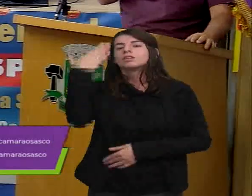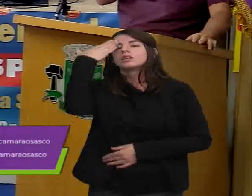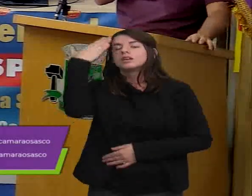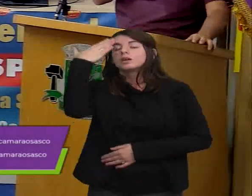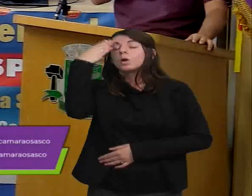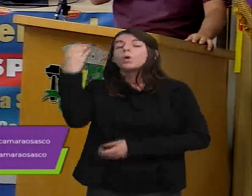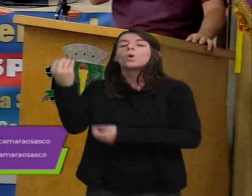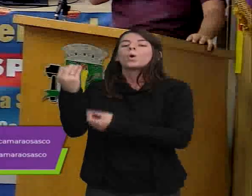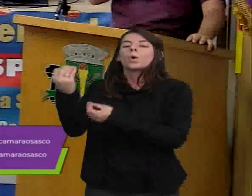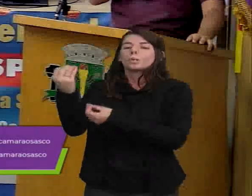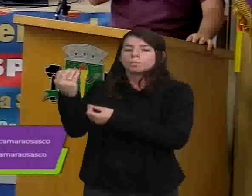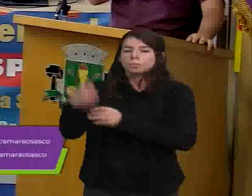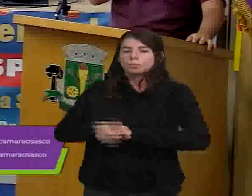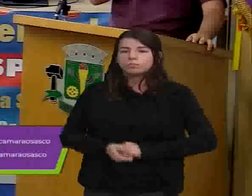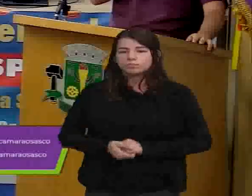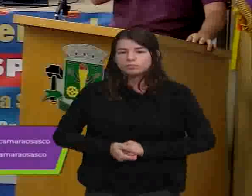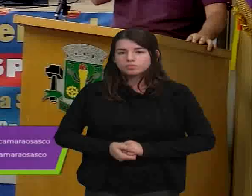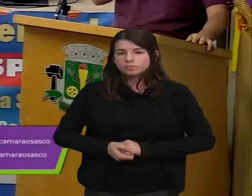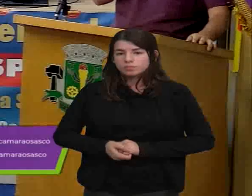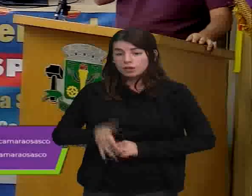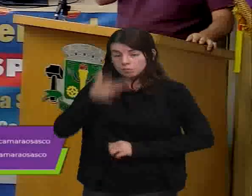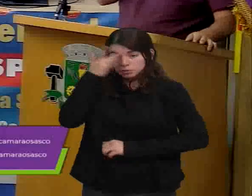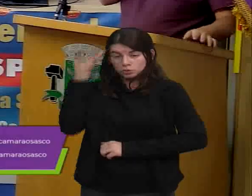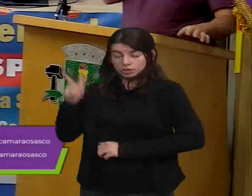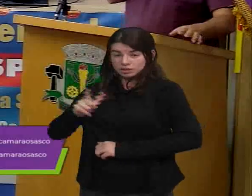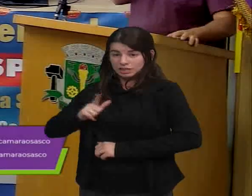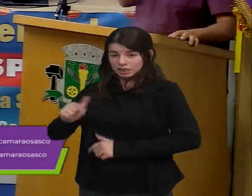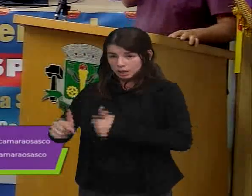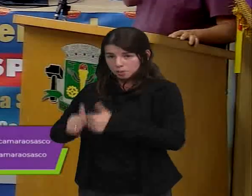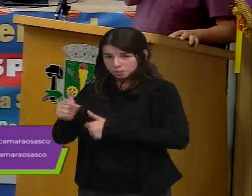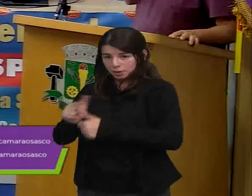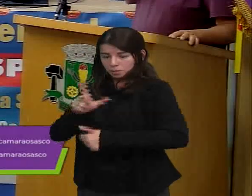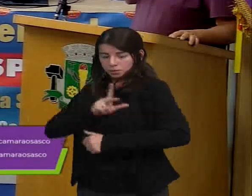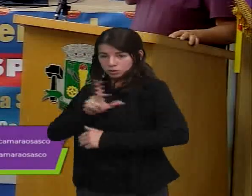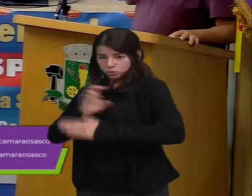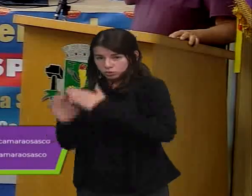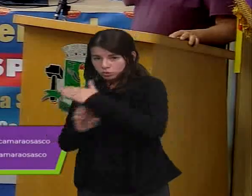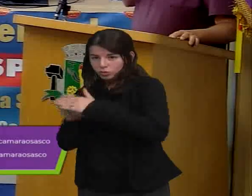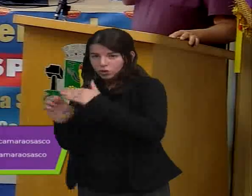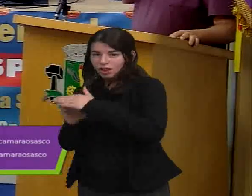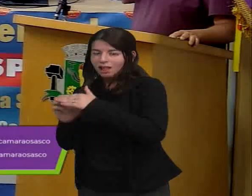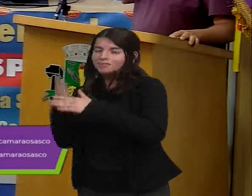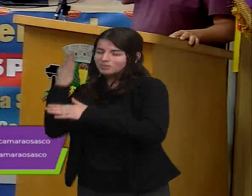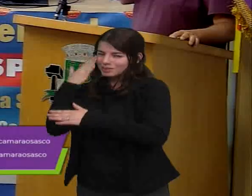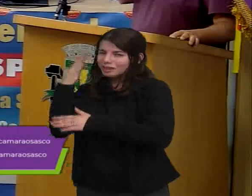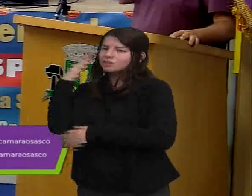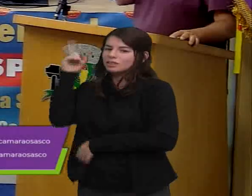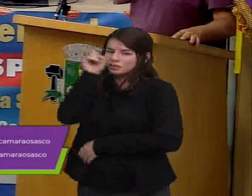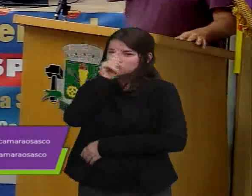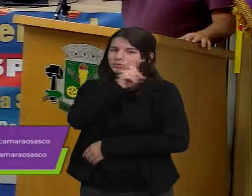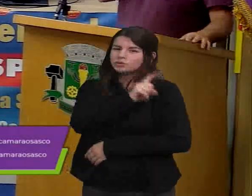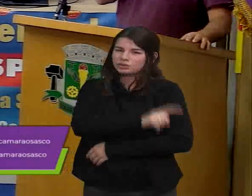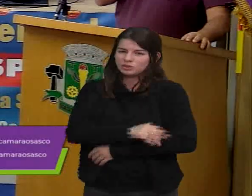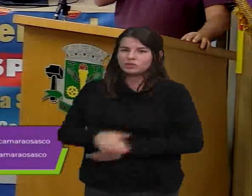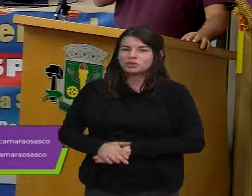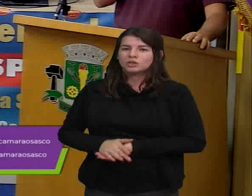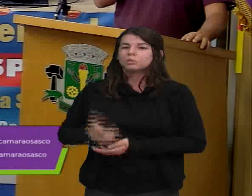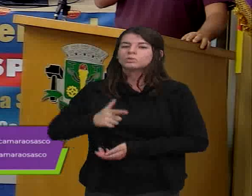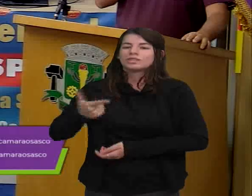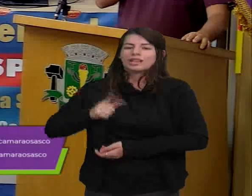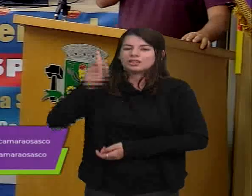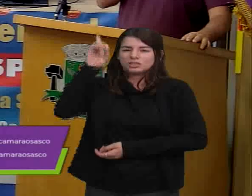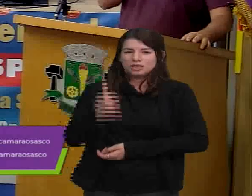tratamento que os trabalhadores das empresas que são privatizadas recebem, precarização das condições de trabalho, retirada de